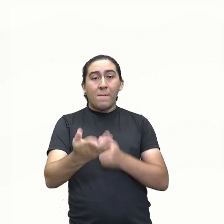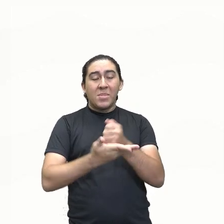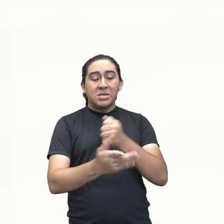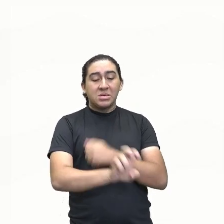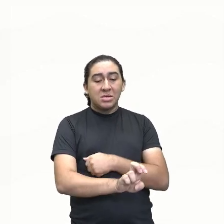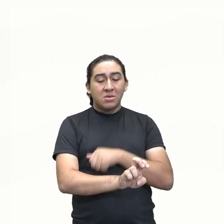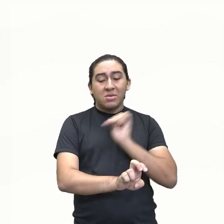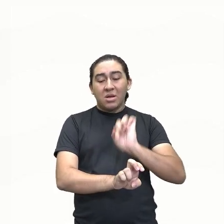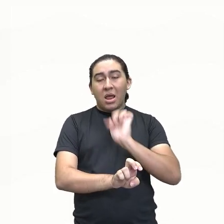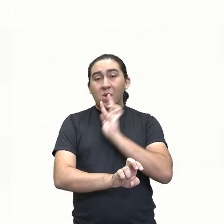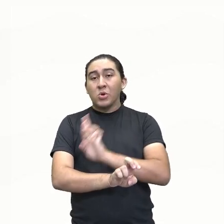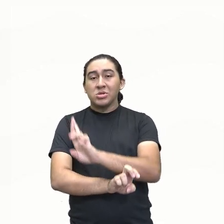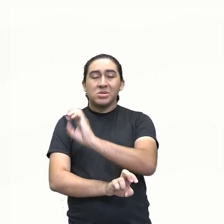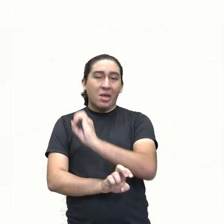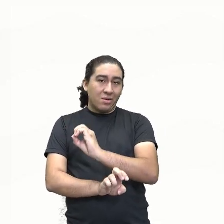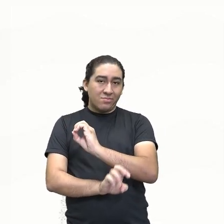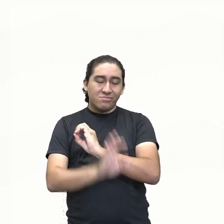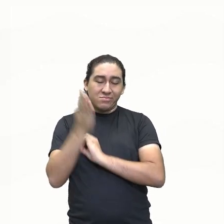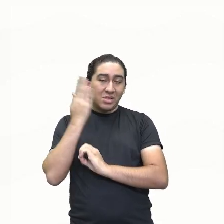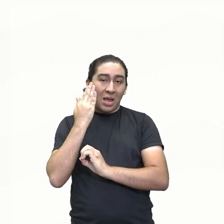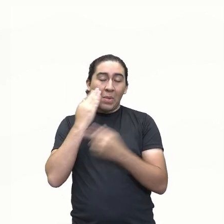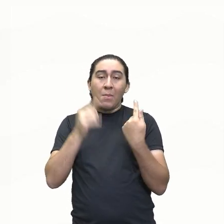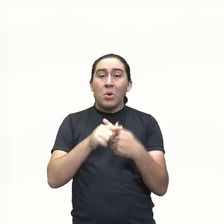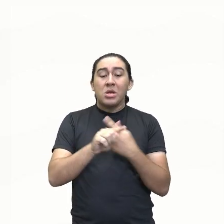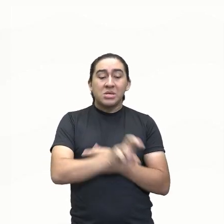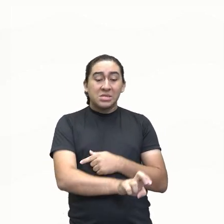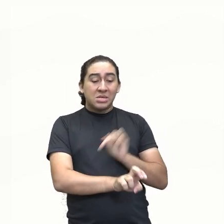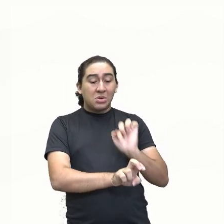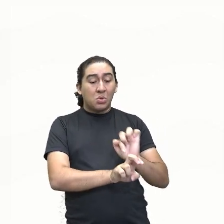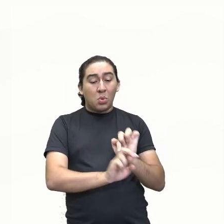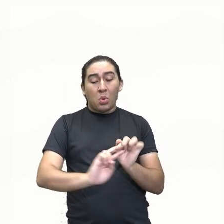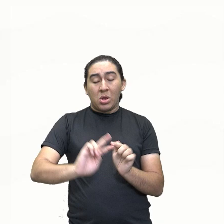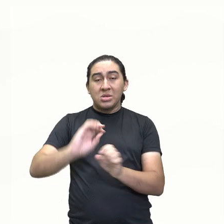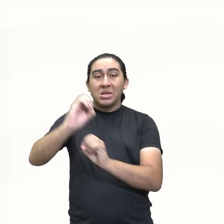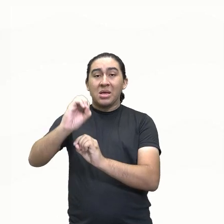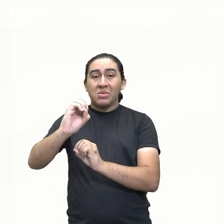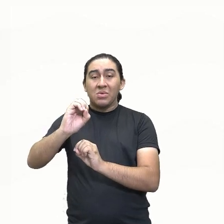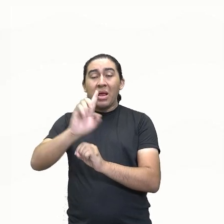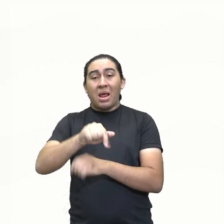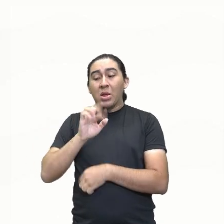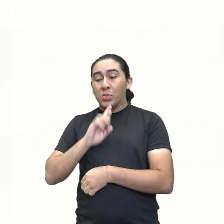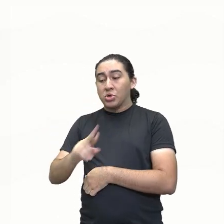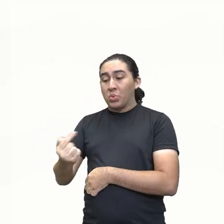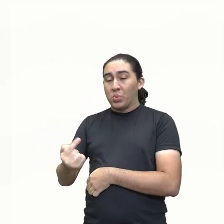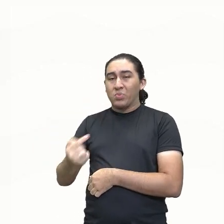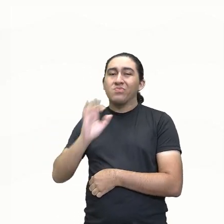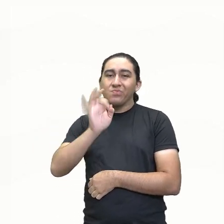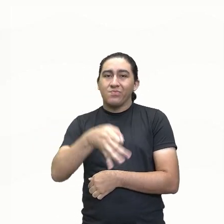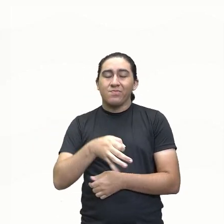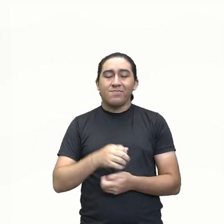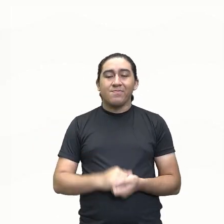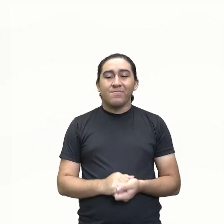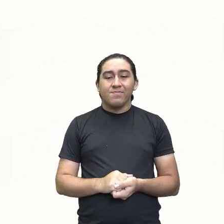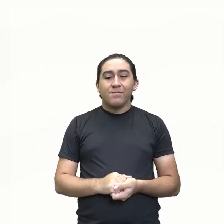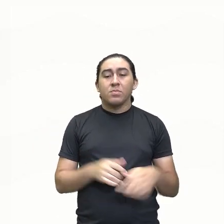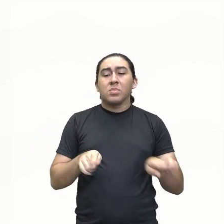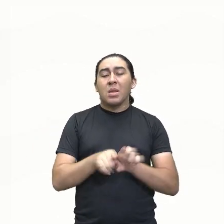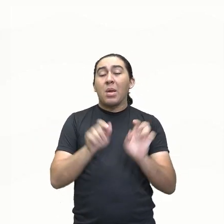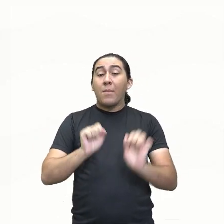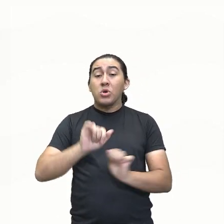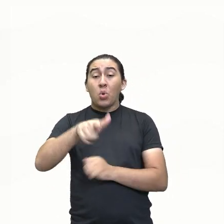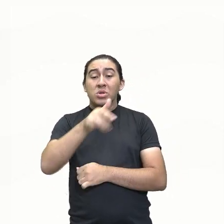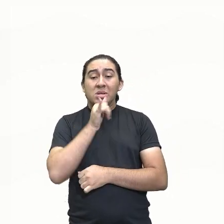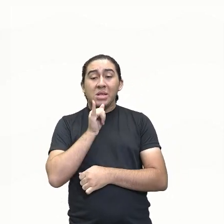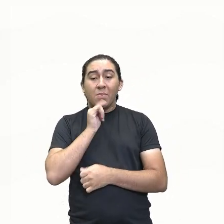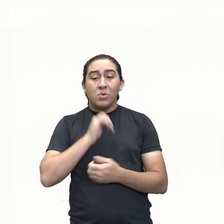Ora, só pode ser igual a 0, porque 5 elevado a 0 é igual a 1. Tá ok? E pode ser outro